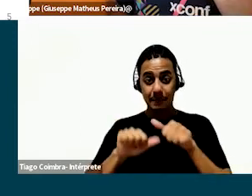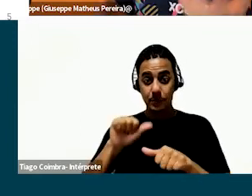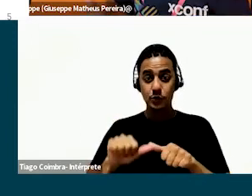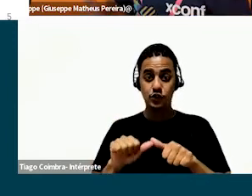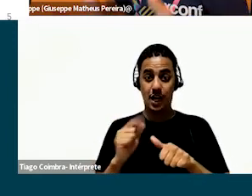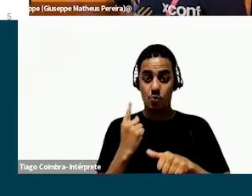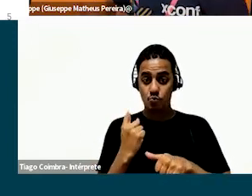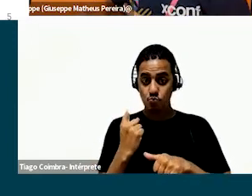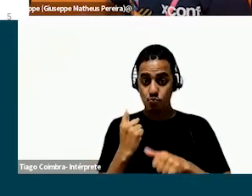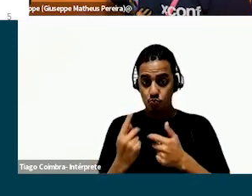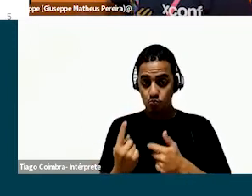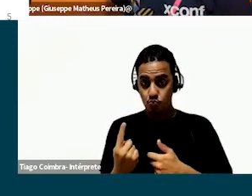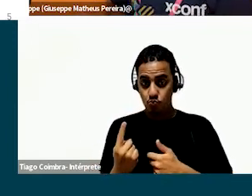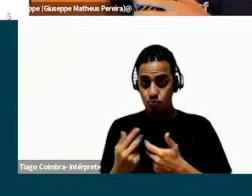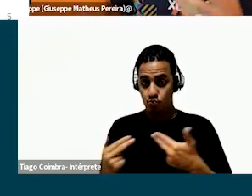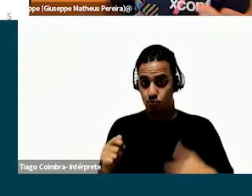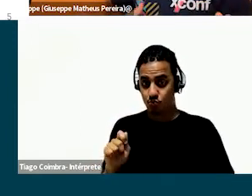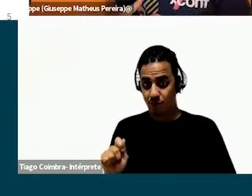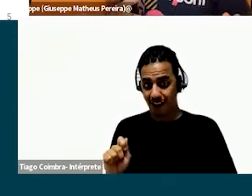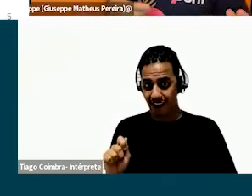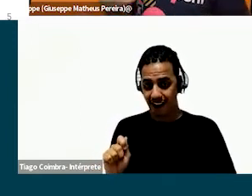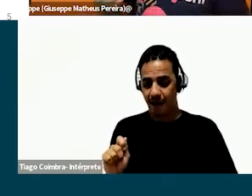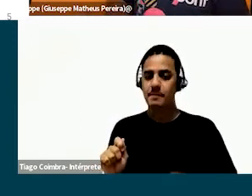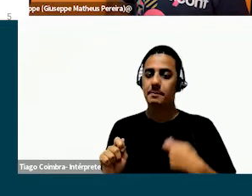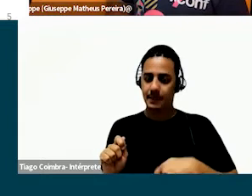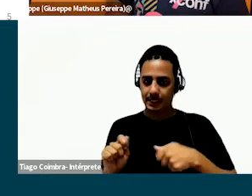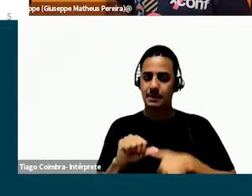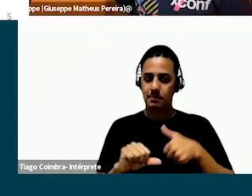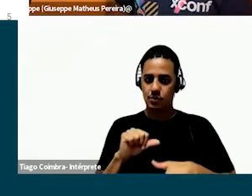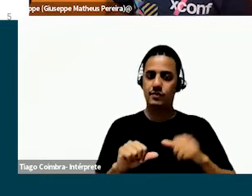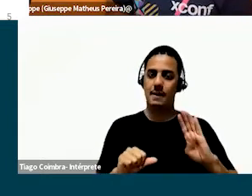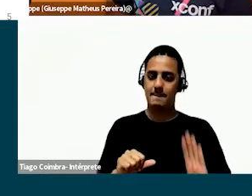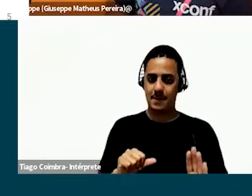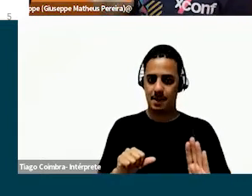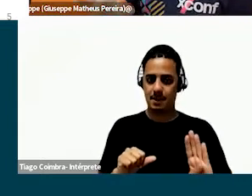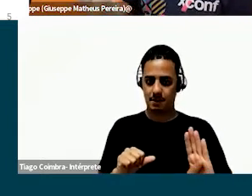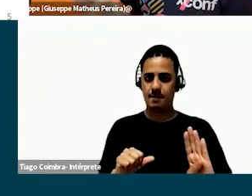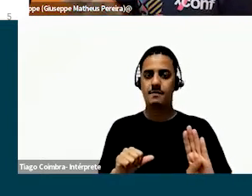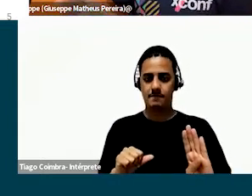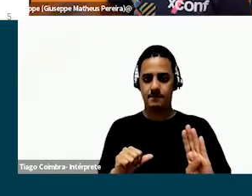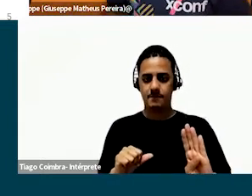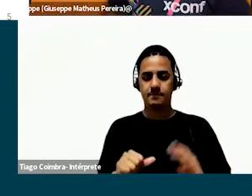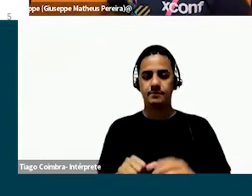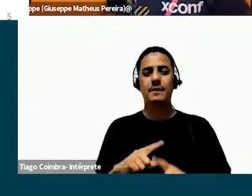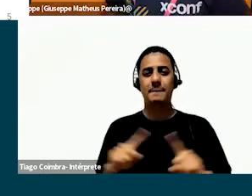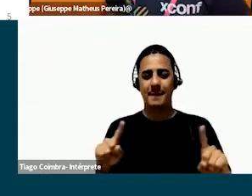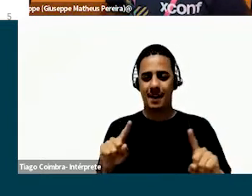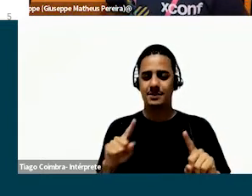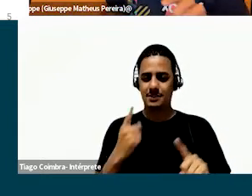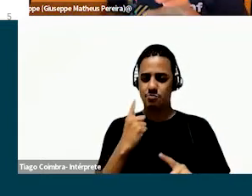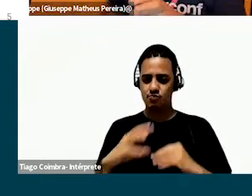modificar o elemento A, logo você precisa modificar o elemento B. E aqui vem um porém, porque o livro